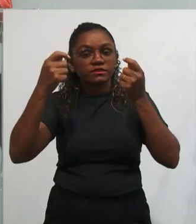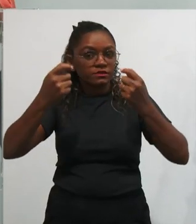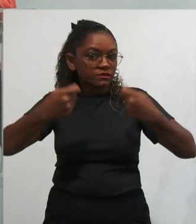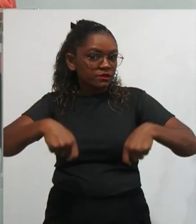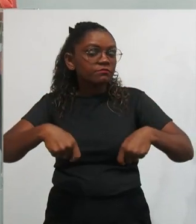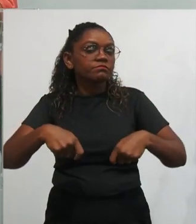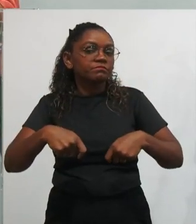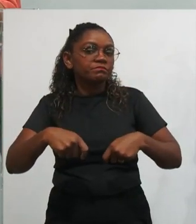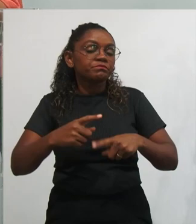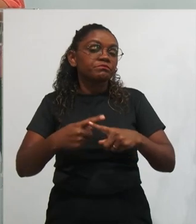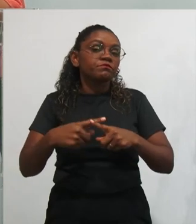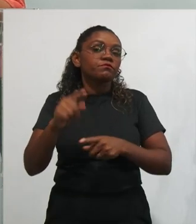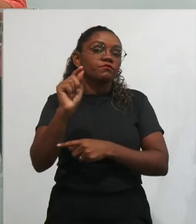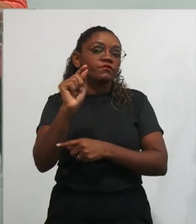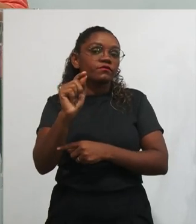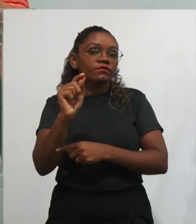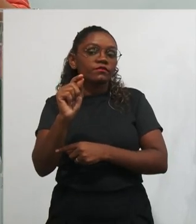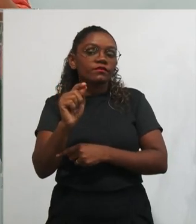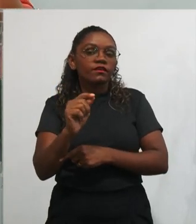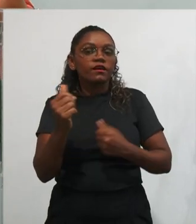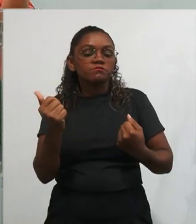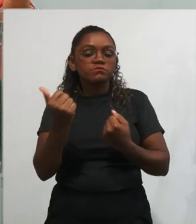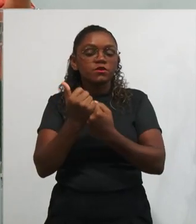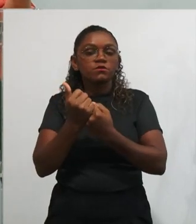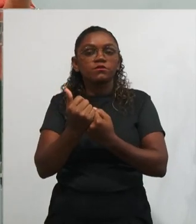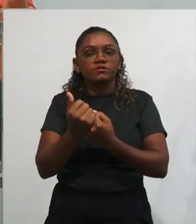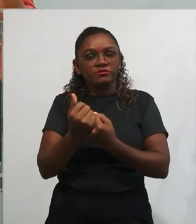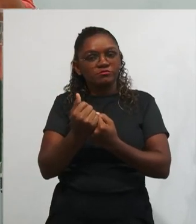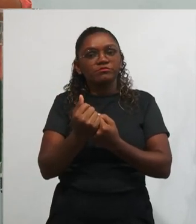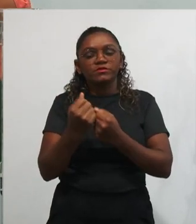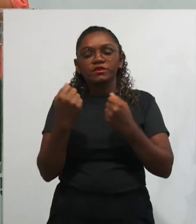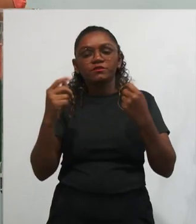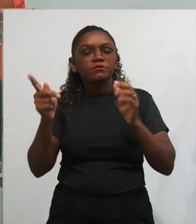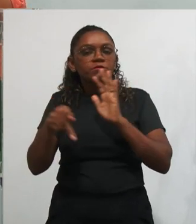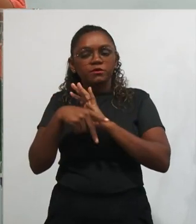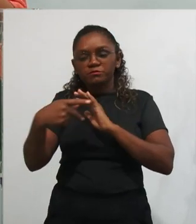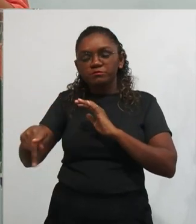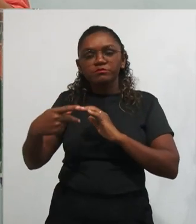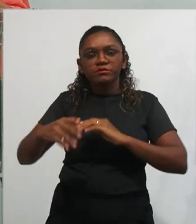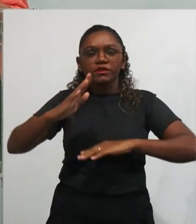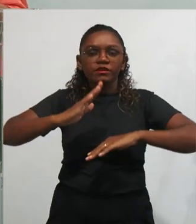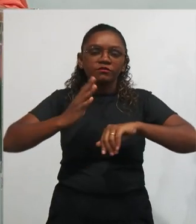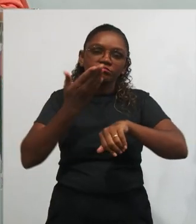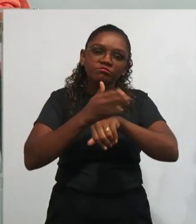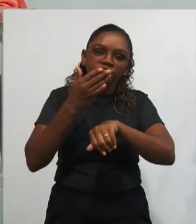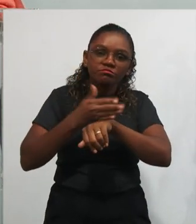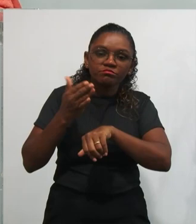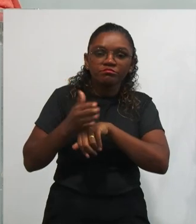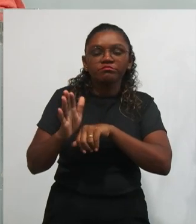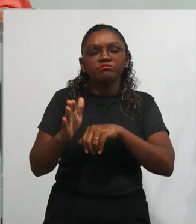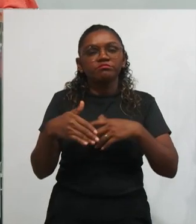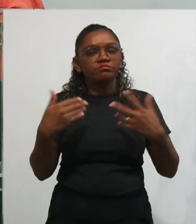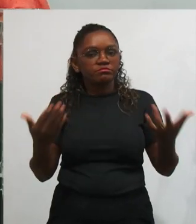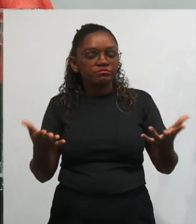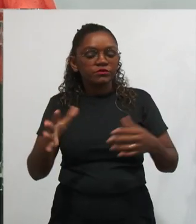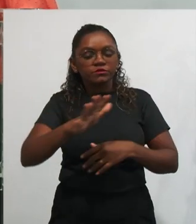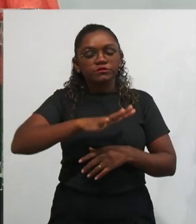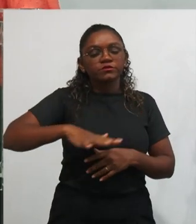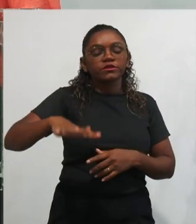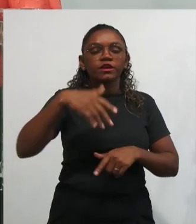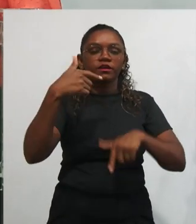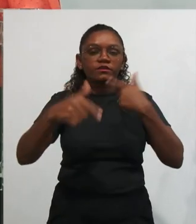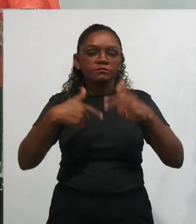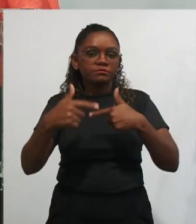é o ponto de apoio para as as demais habilidades que vão requerer o mundo do trabalho então continuando aqui na